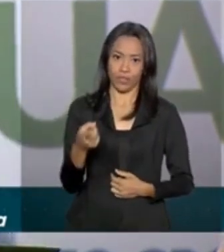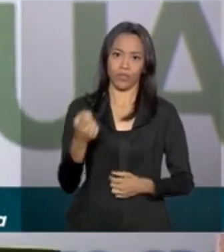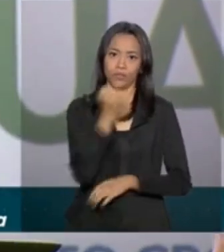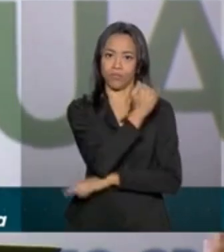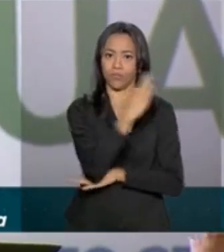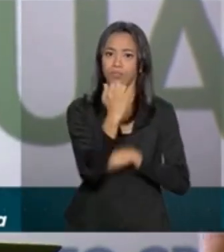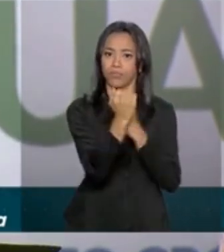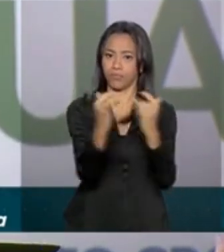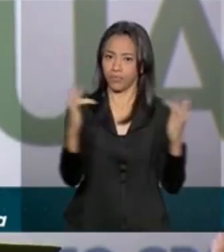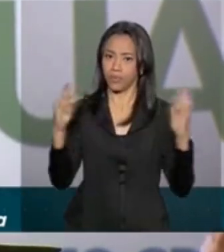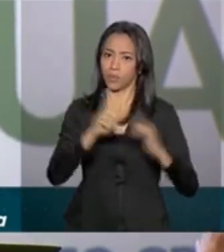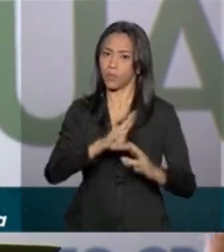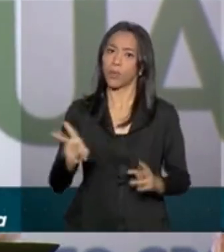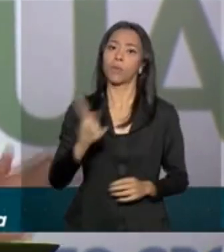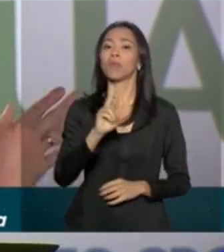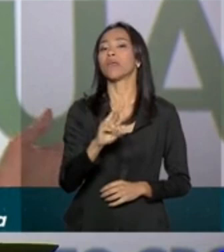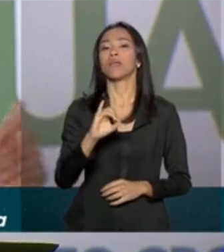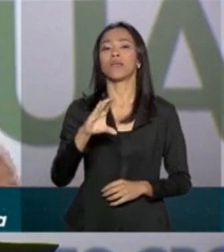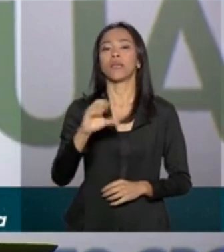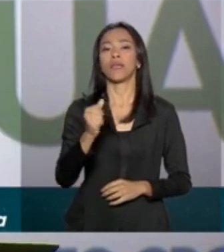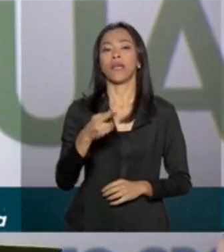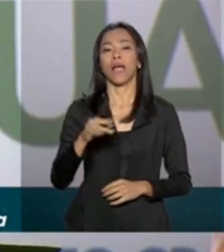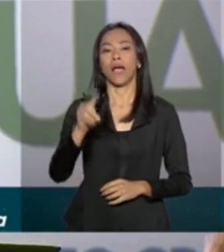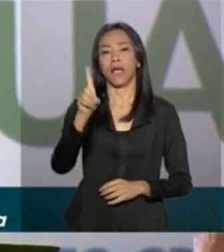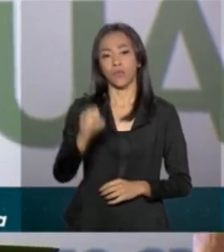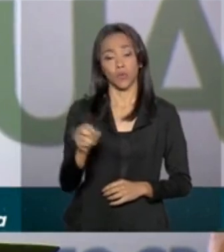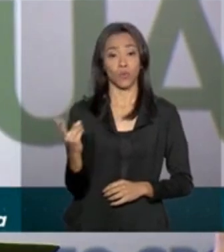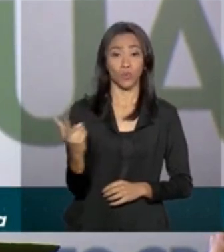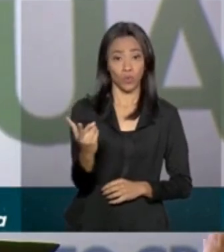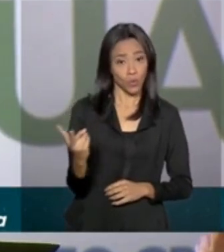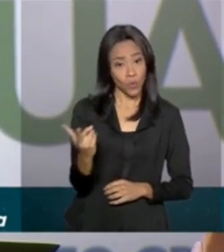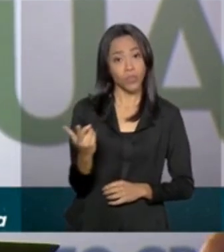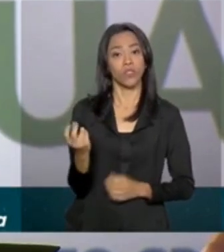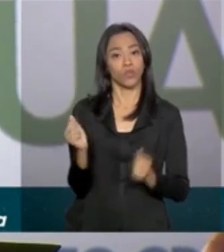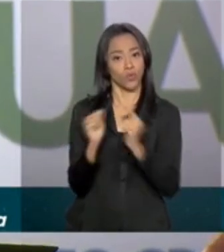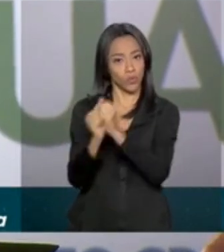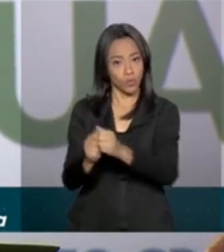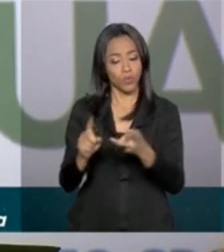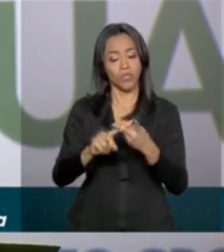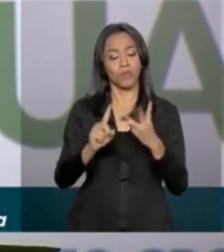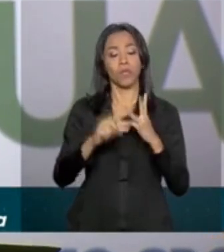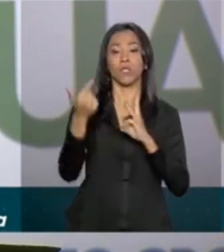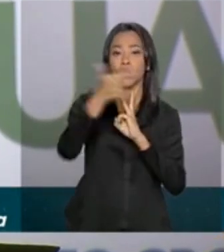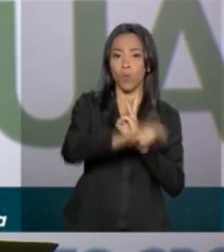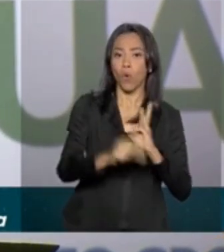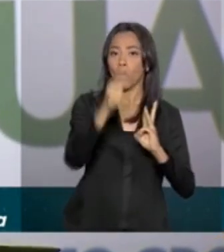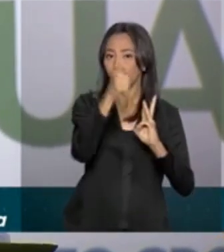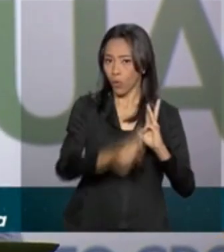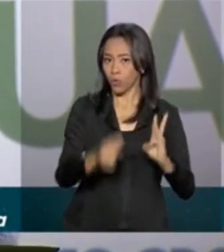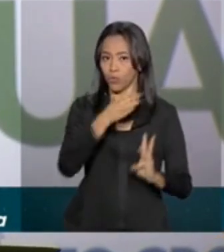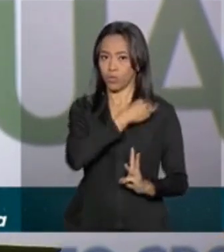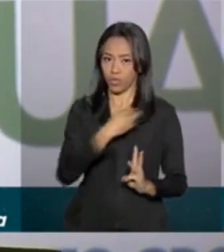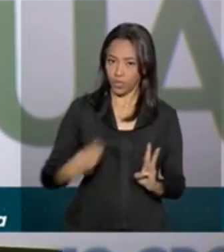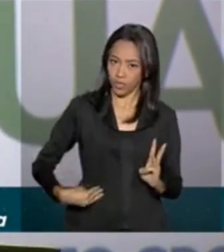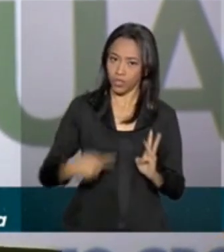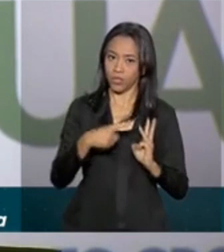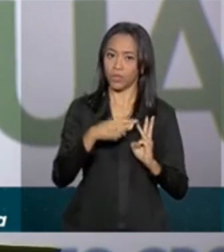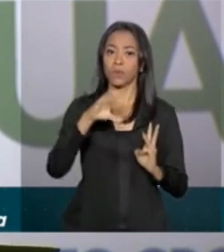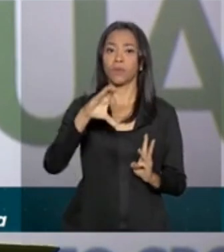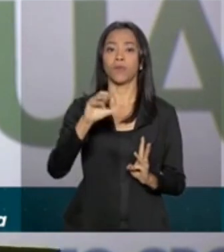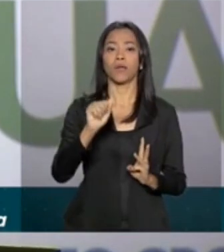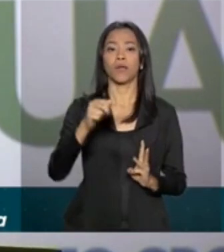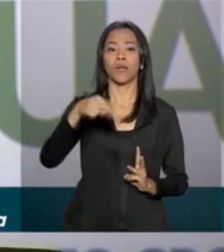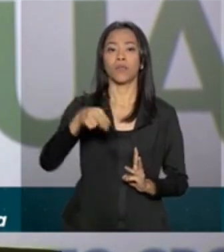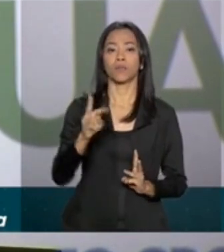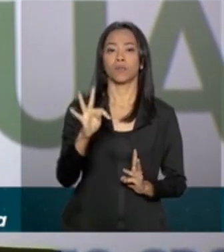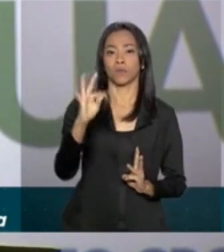jogam juntos, no mesmo time do Canuto, o nosso ministro do Desenvolvimento Regional. E somente